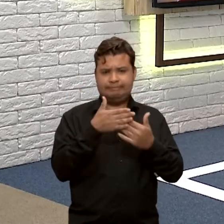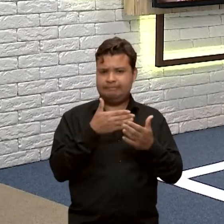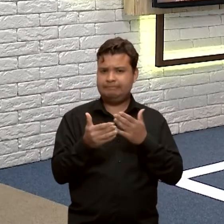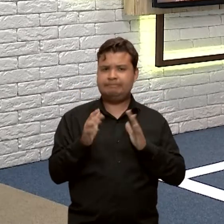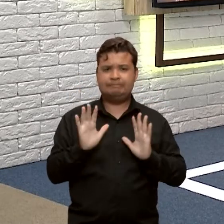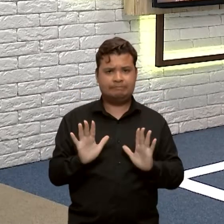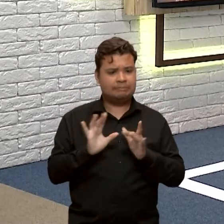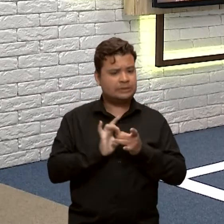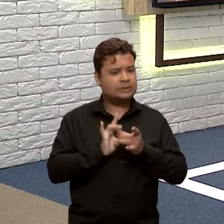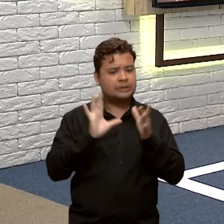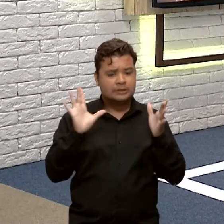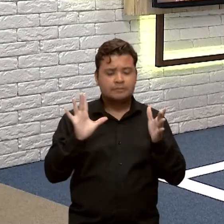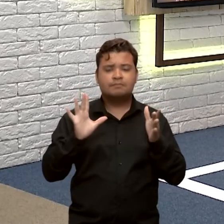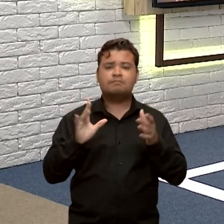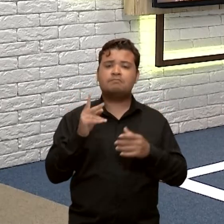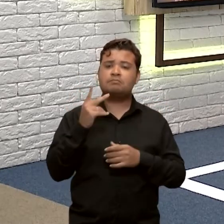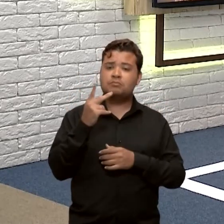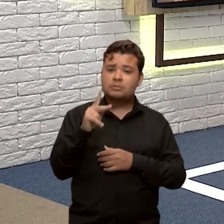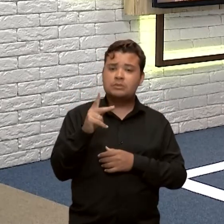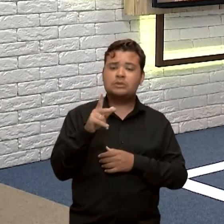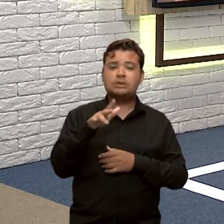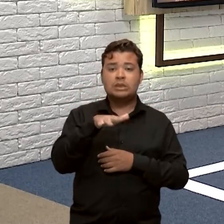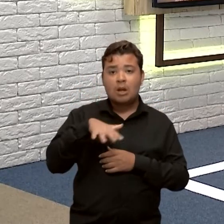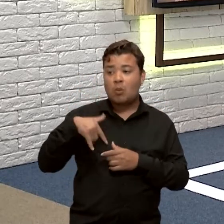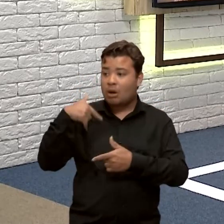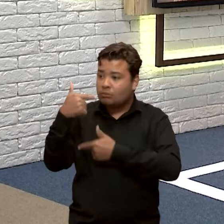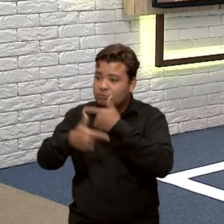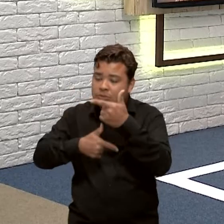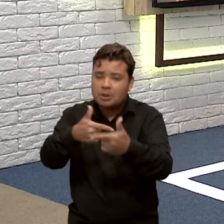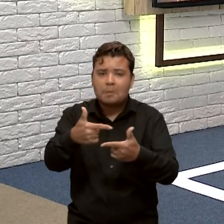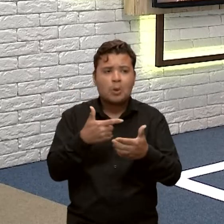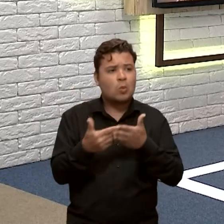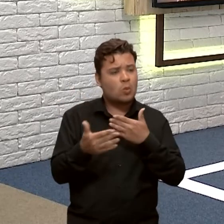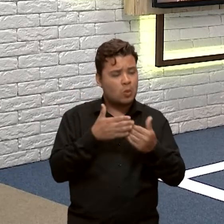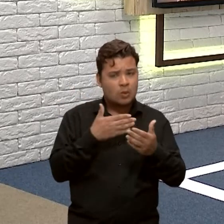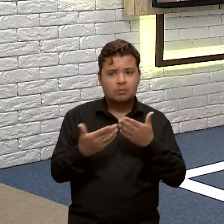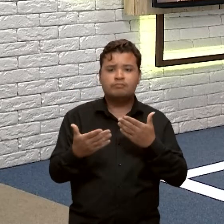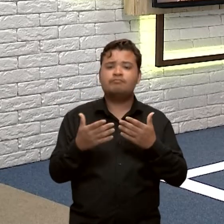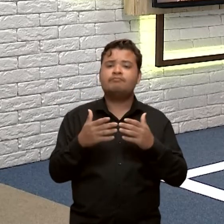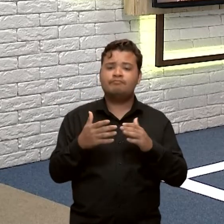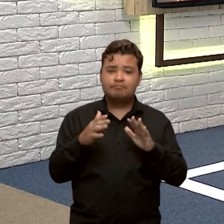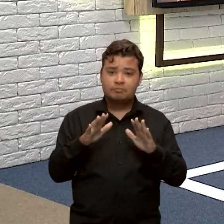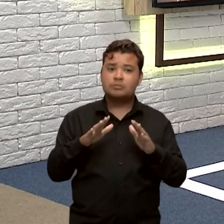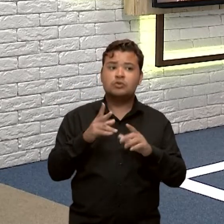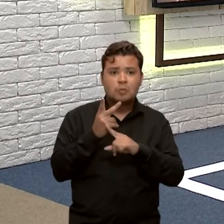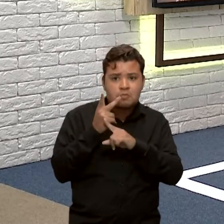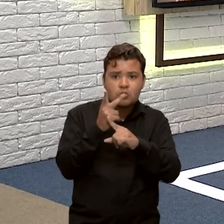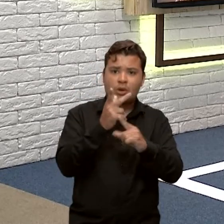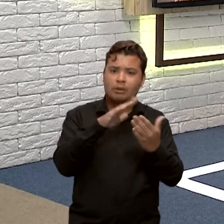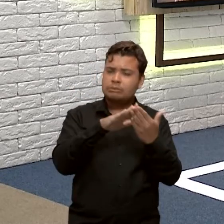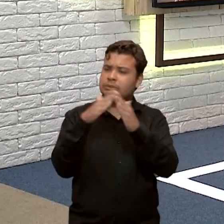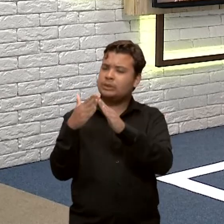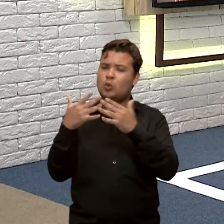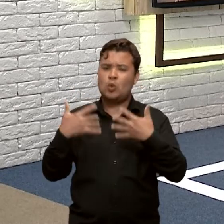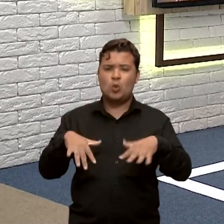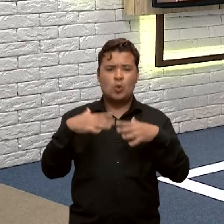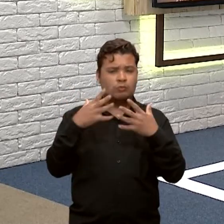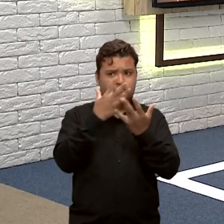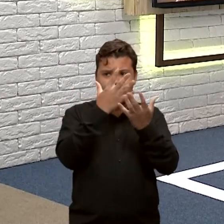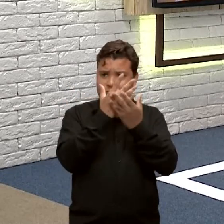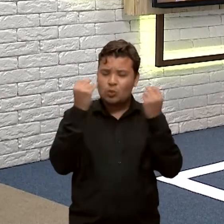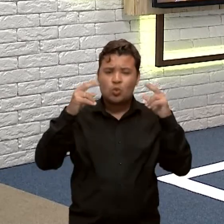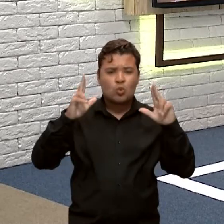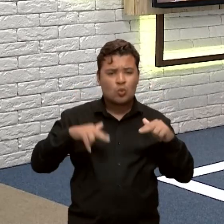para qual for o seu âmbito de atuação, vá atrás, porque vai ser inesquecível. Muito